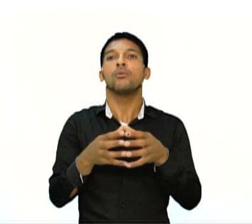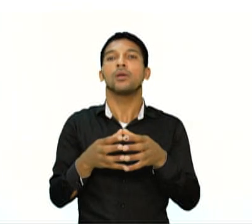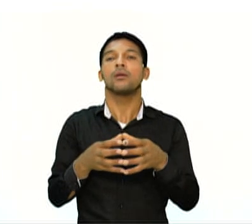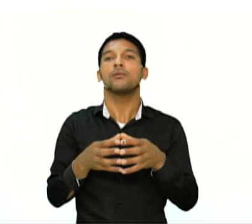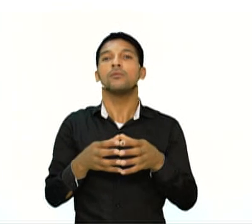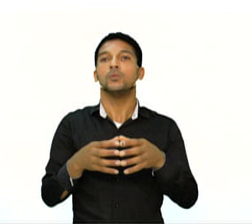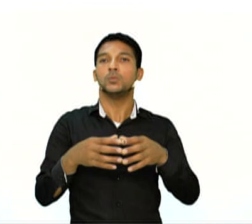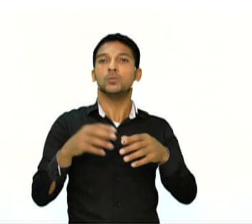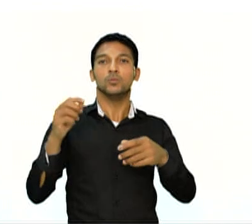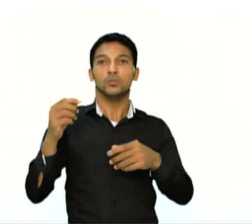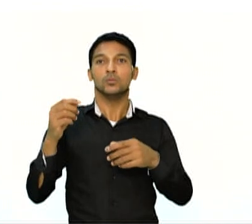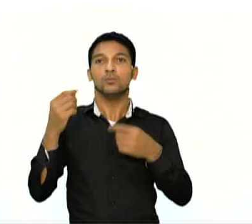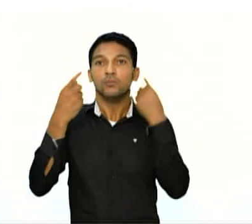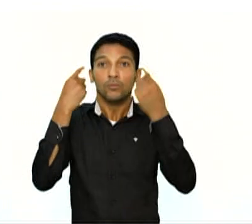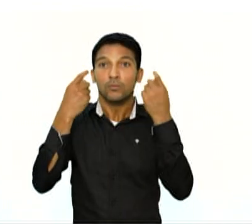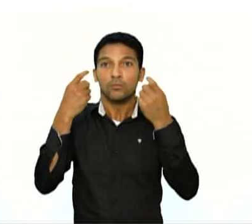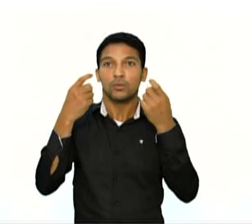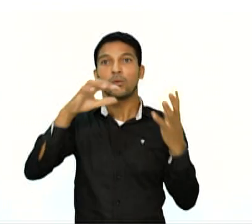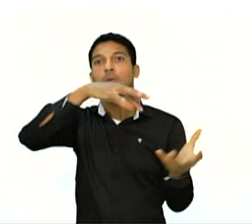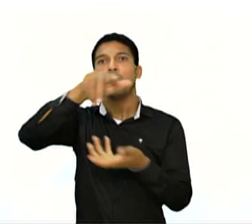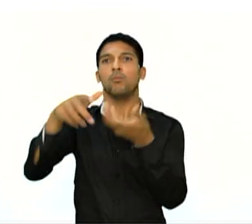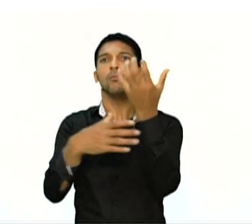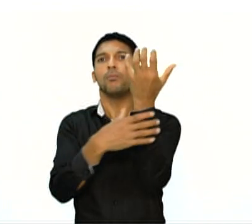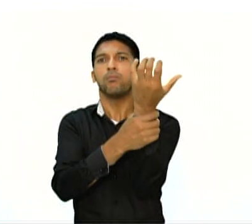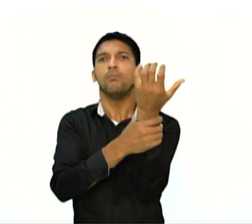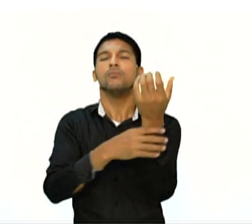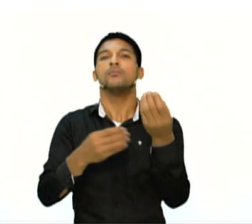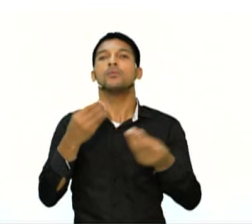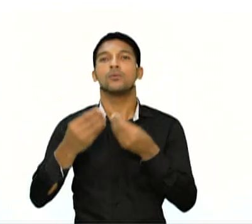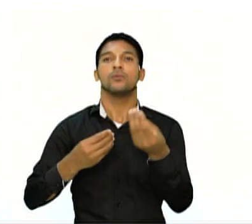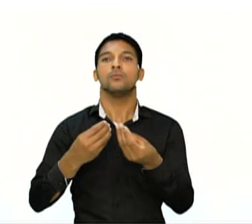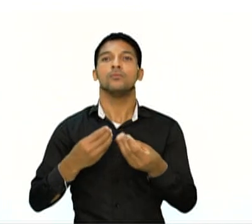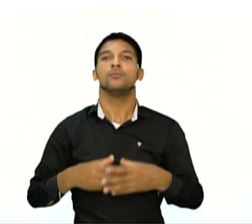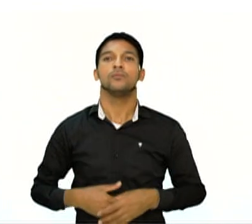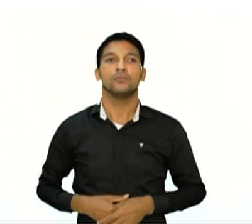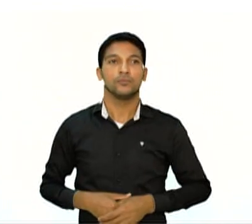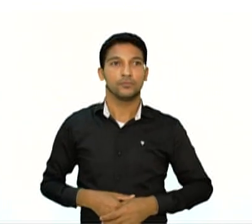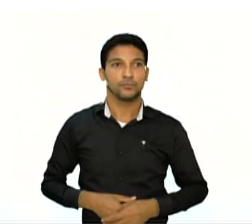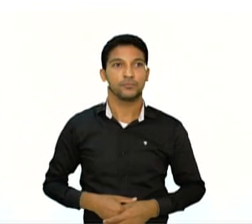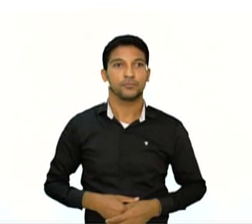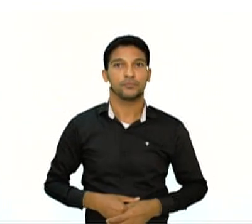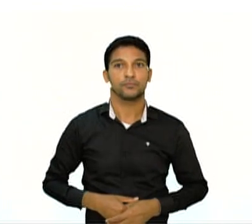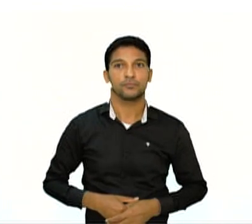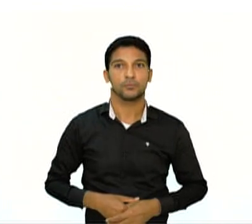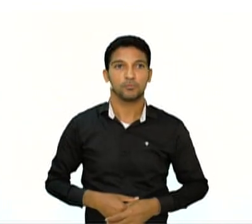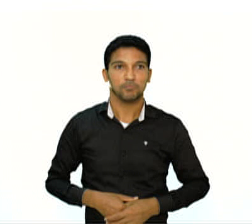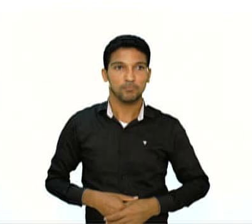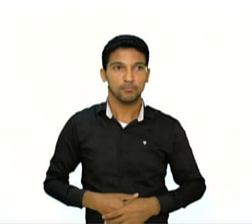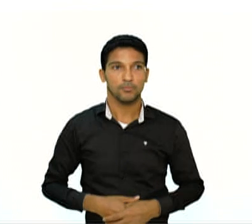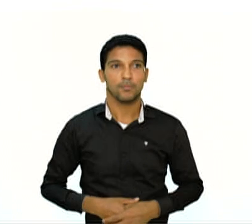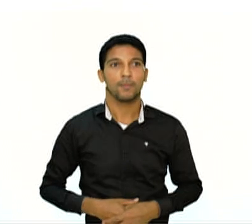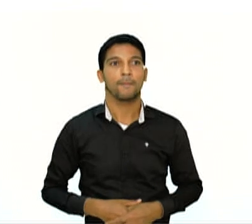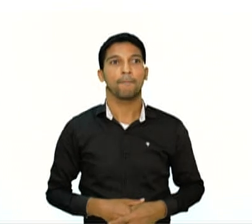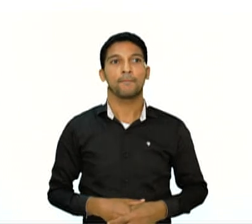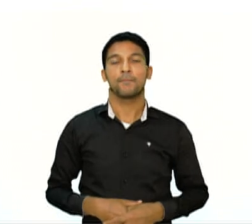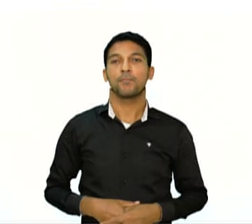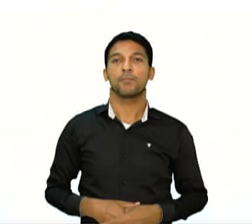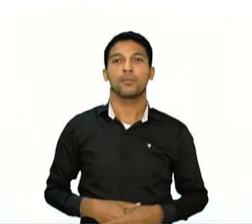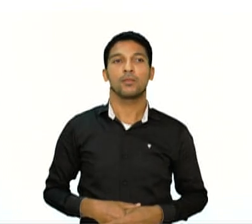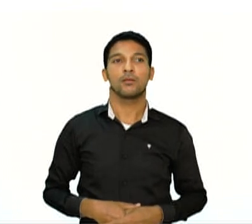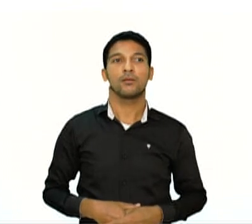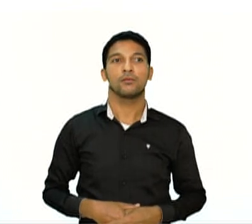e Associação Brasileira de ONGs. Letra D, Fundo Monetário Internacional e Wikipédia.